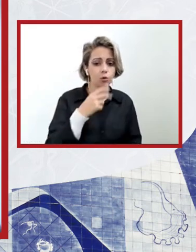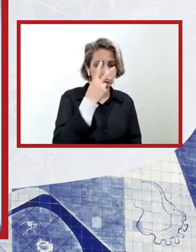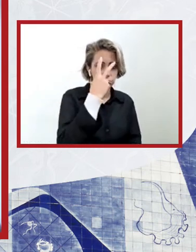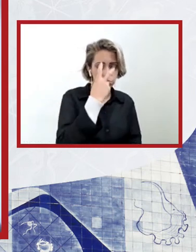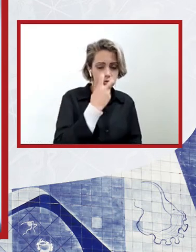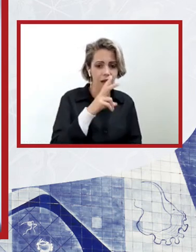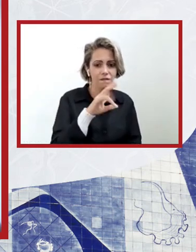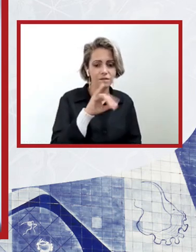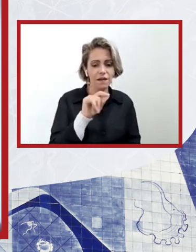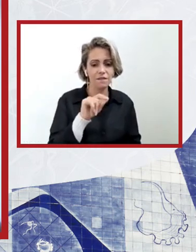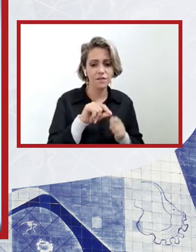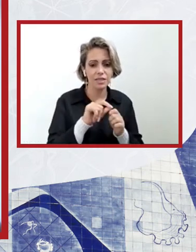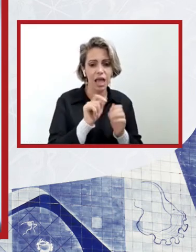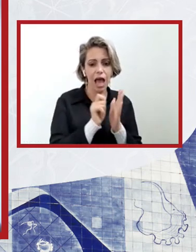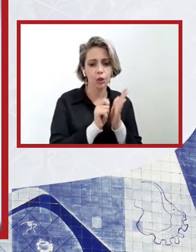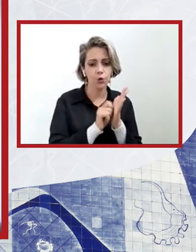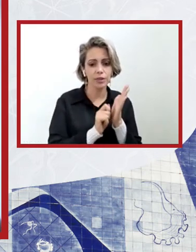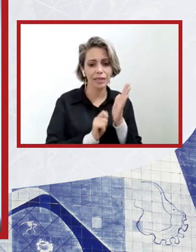né?